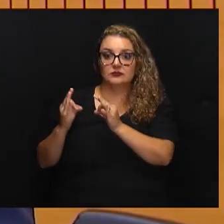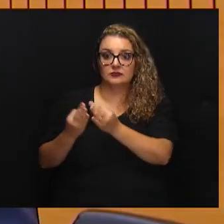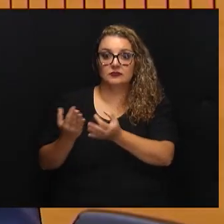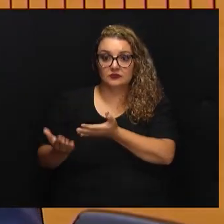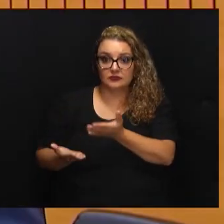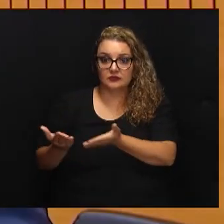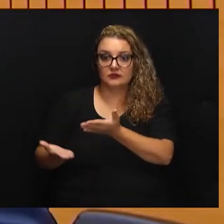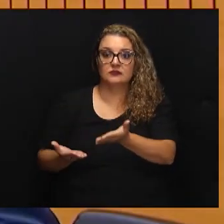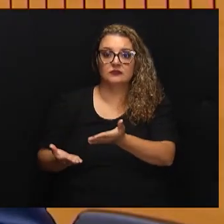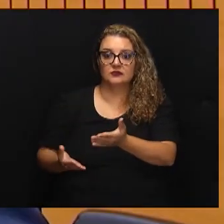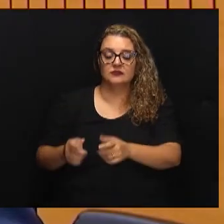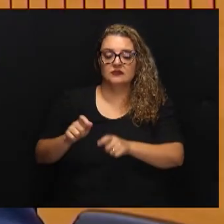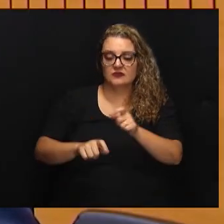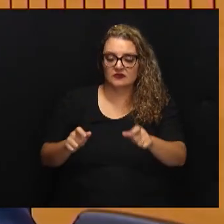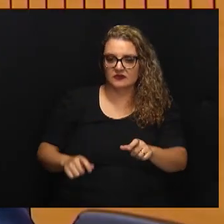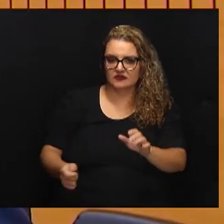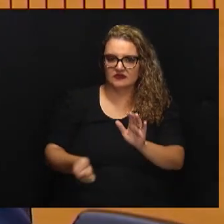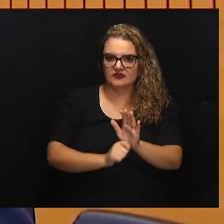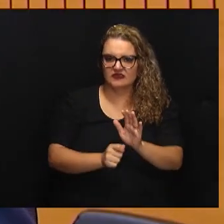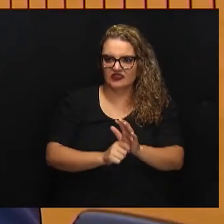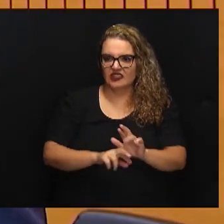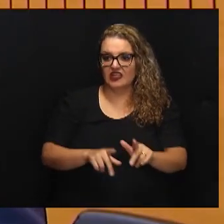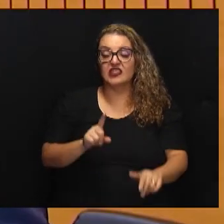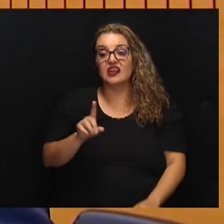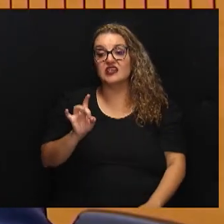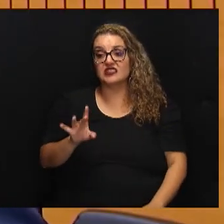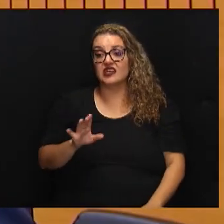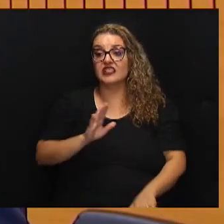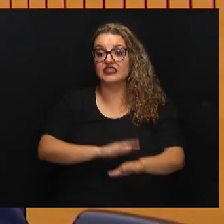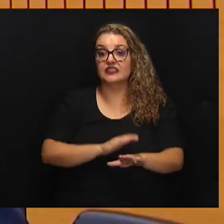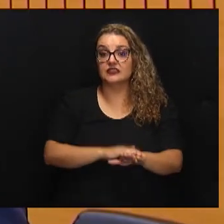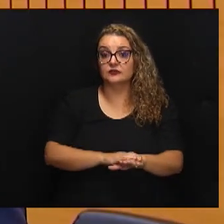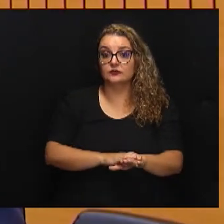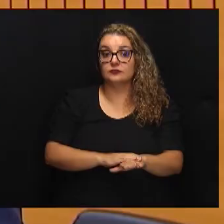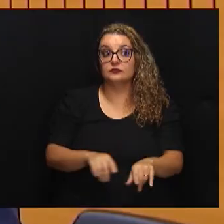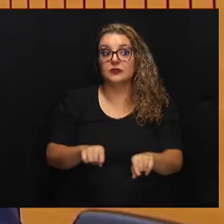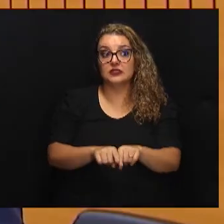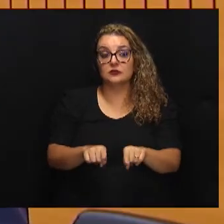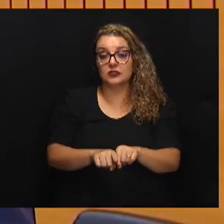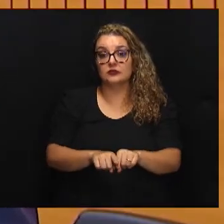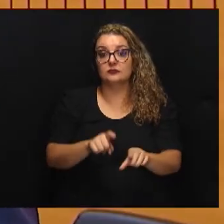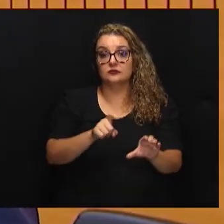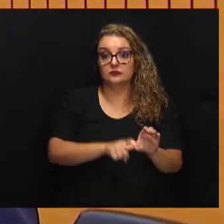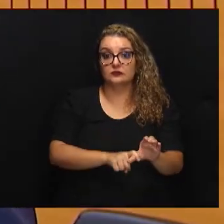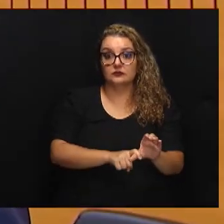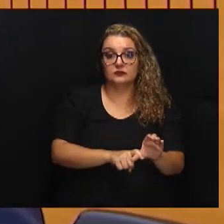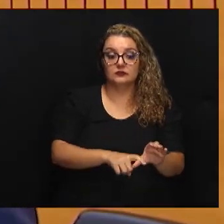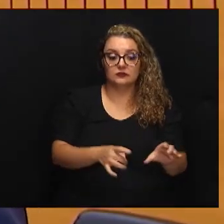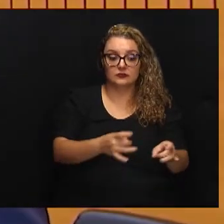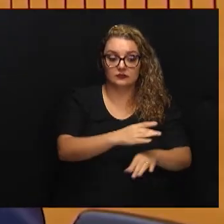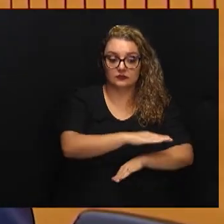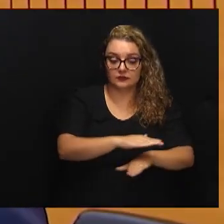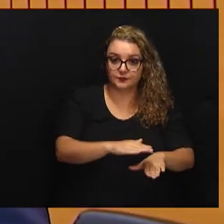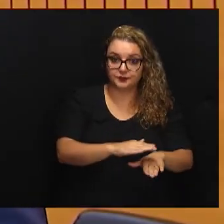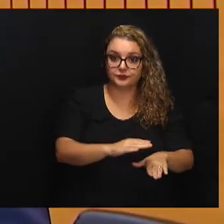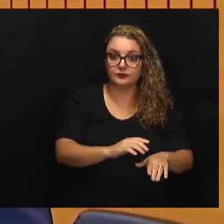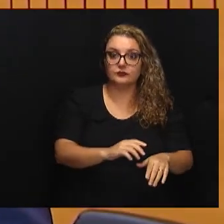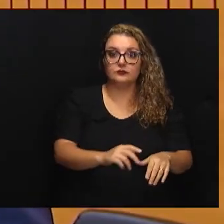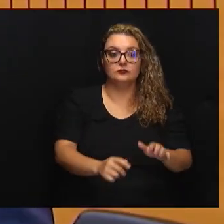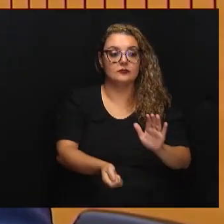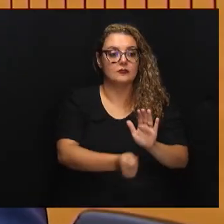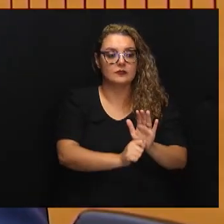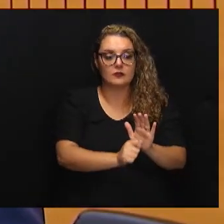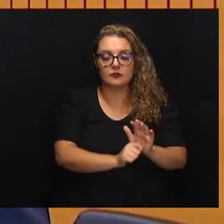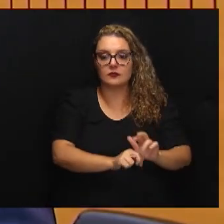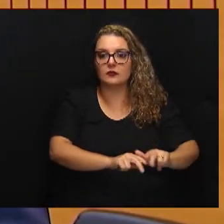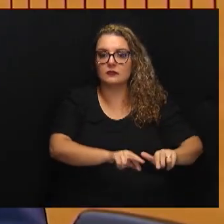com o dependente químico, não só aquele que está na ativa, como o dependente químico que também sai do tratamento. A família precisa falar a mesma língua